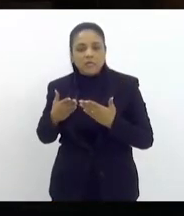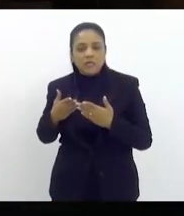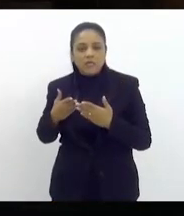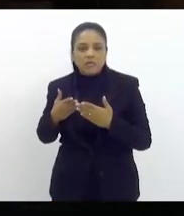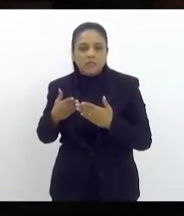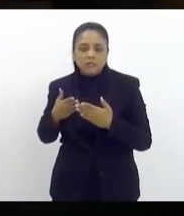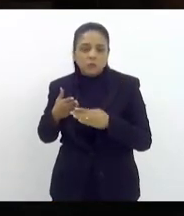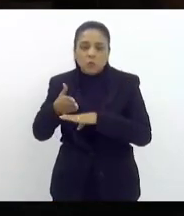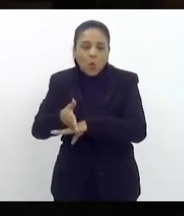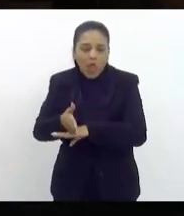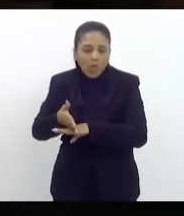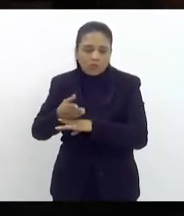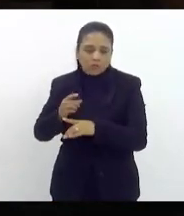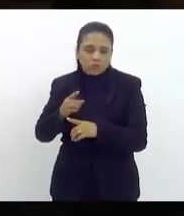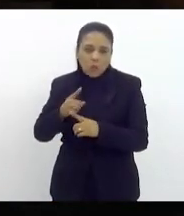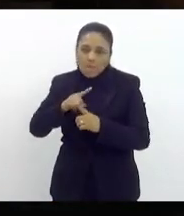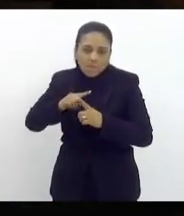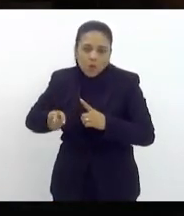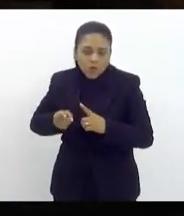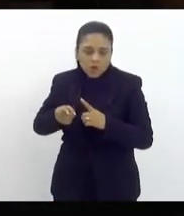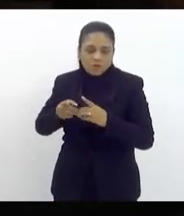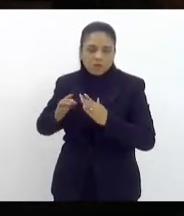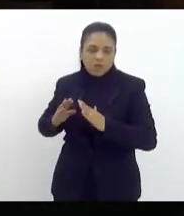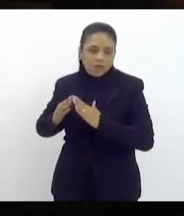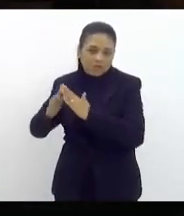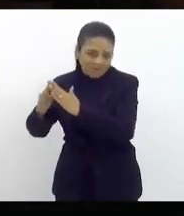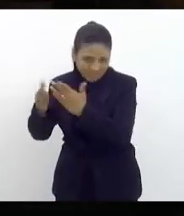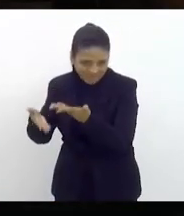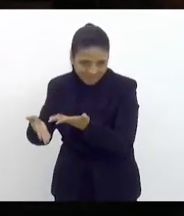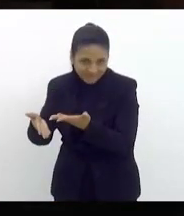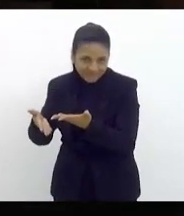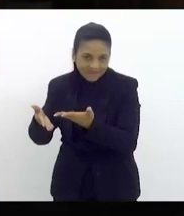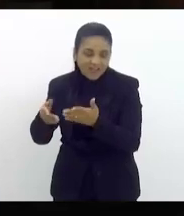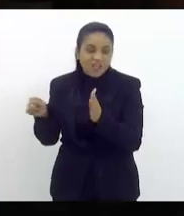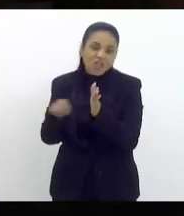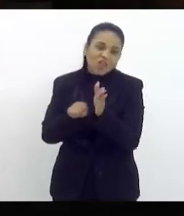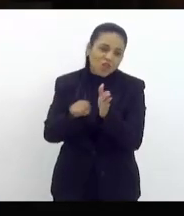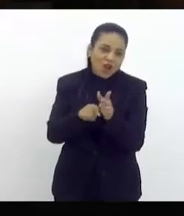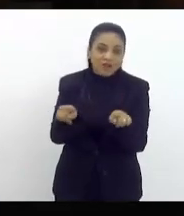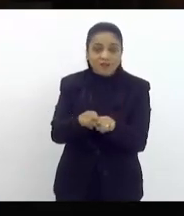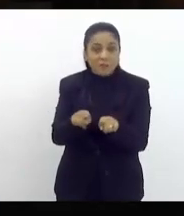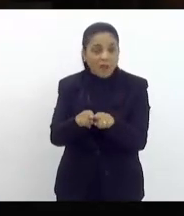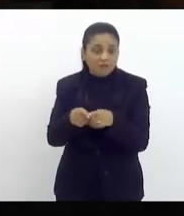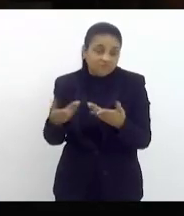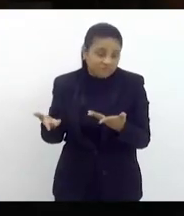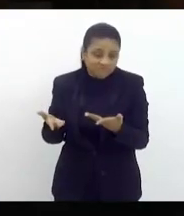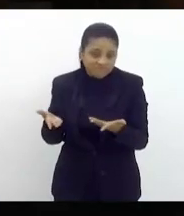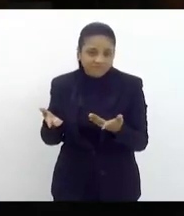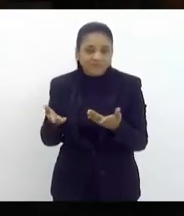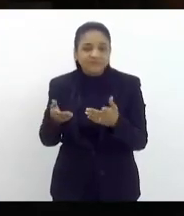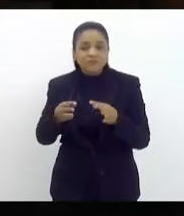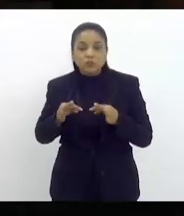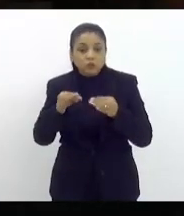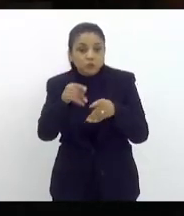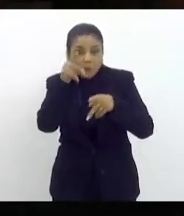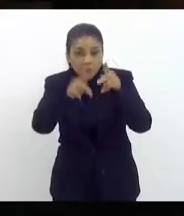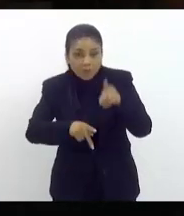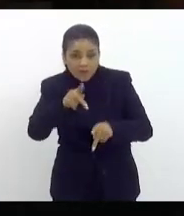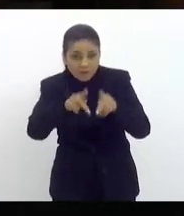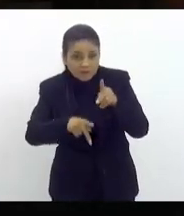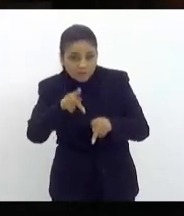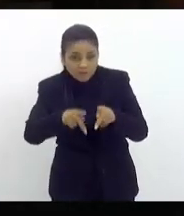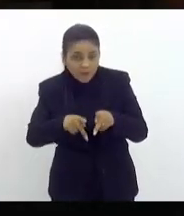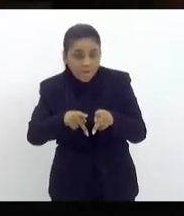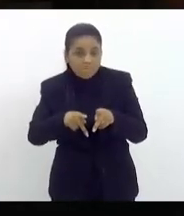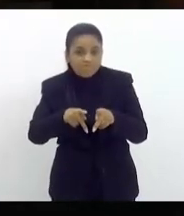não impede que as drogas ilícitas cheguem na favela da periferia. E aí coloca toda uma população do estado